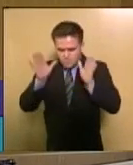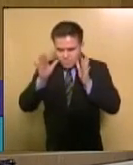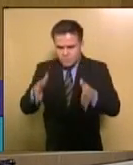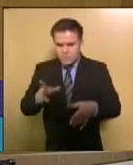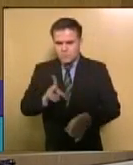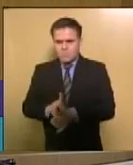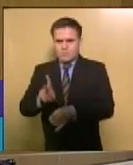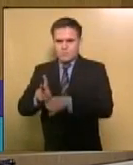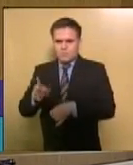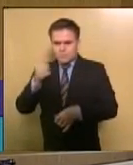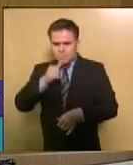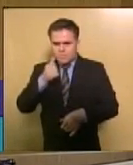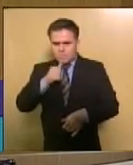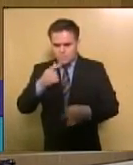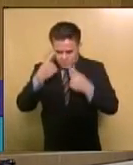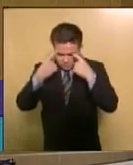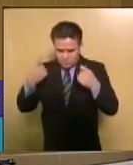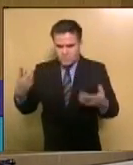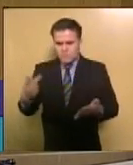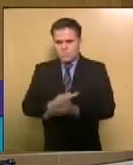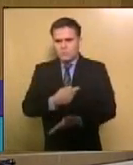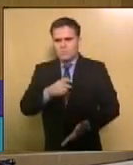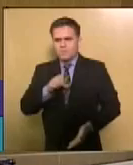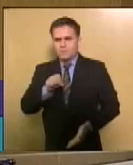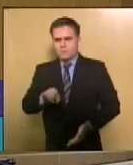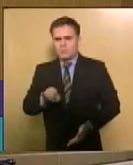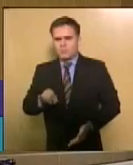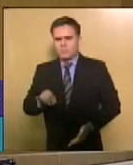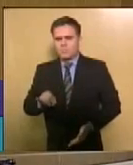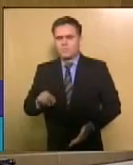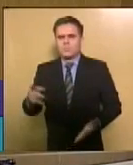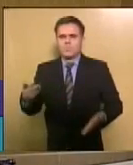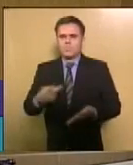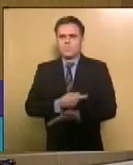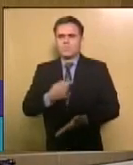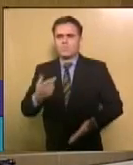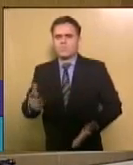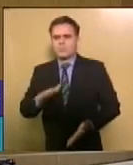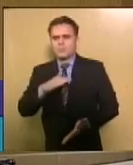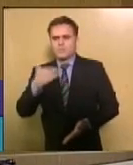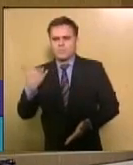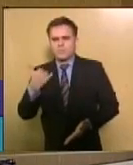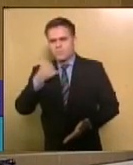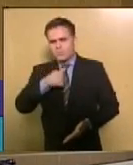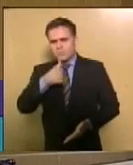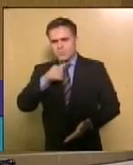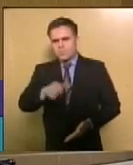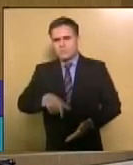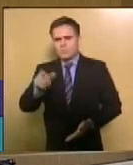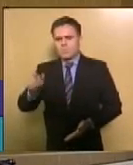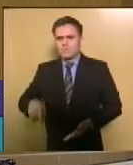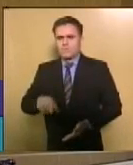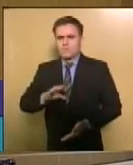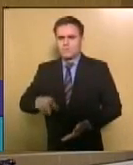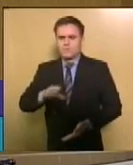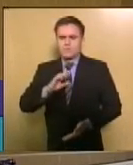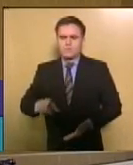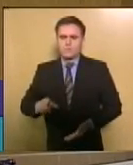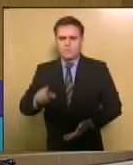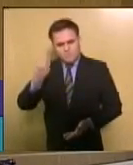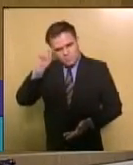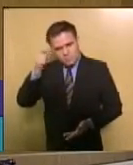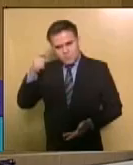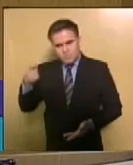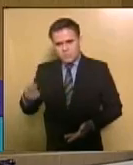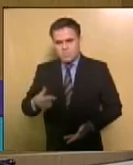a mulheres em situação de violência se o o os homicídios de mulheres não negras reduziram em